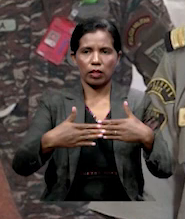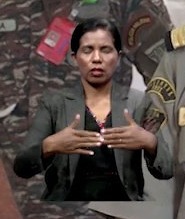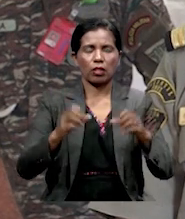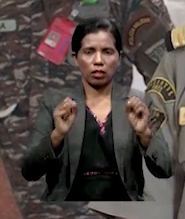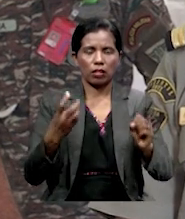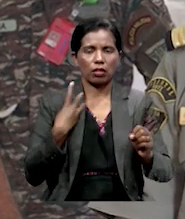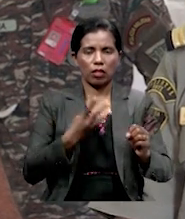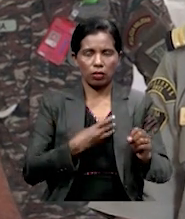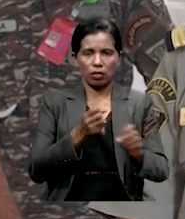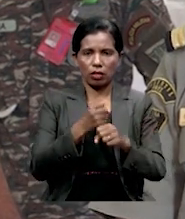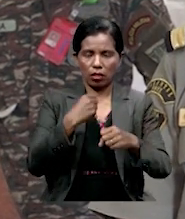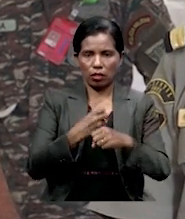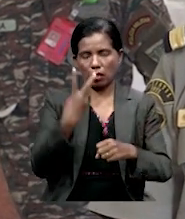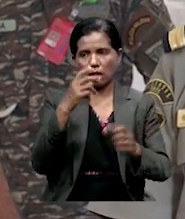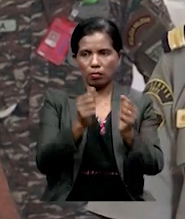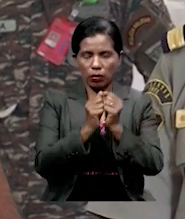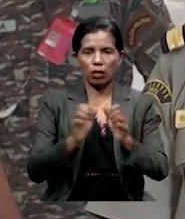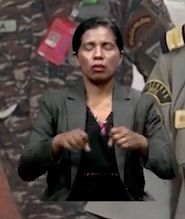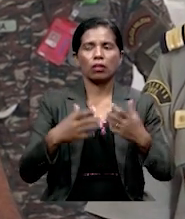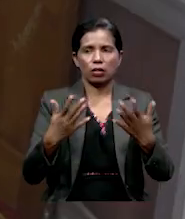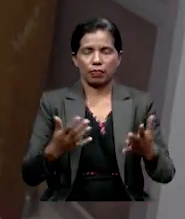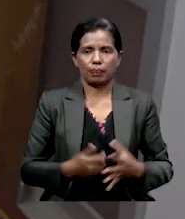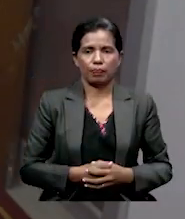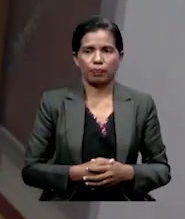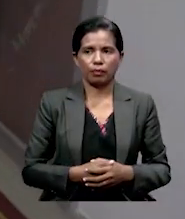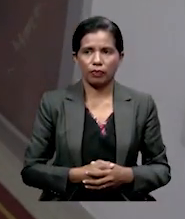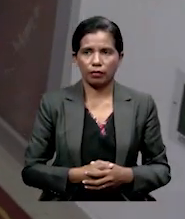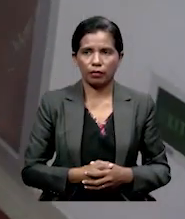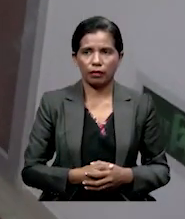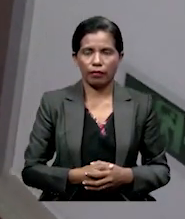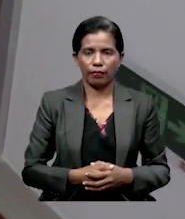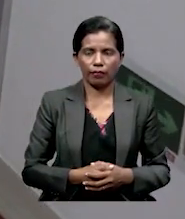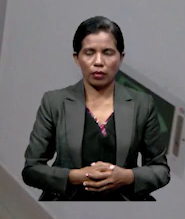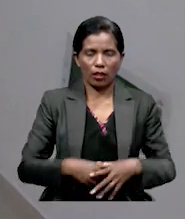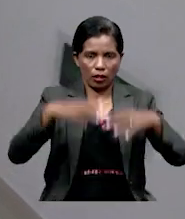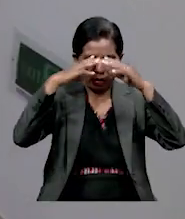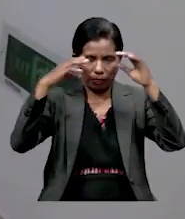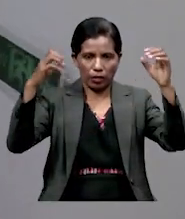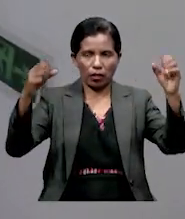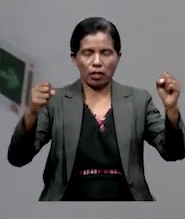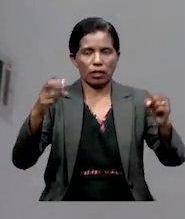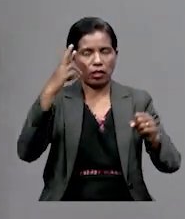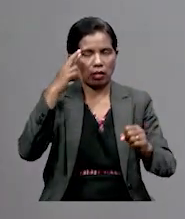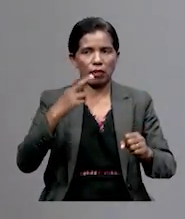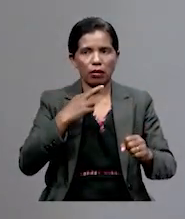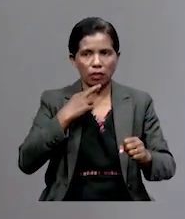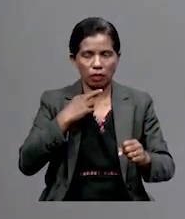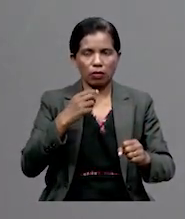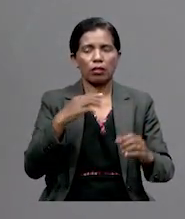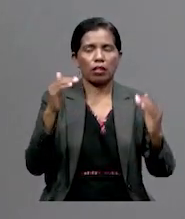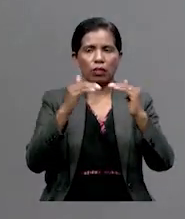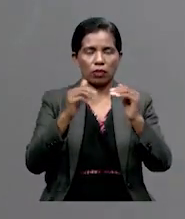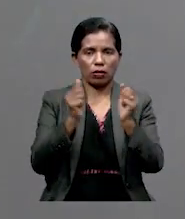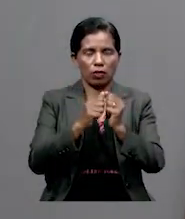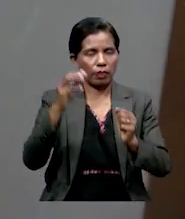conjunta, a mutuga, o insane, modelo de. Antes, o presidente da República, José Ramos Horta Mos, encontra o